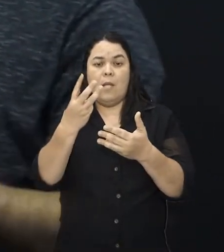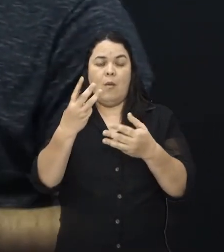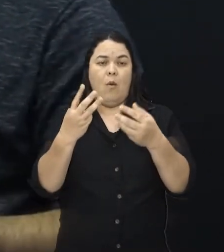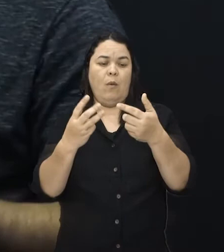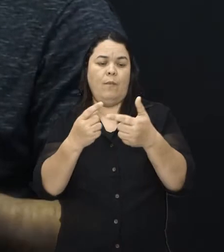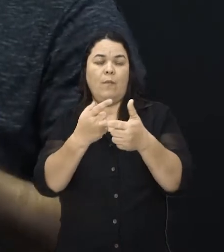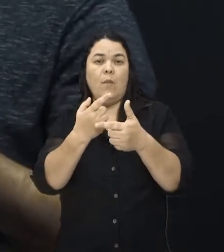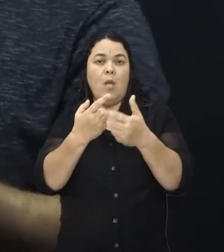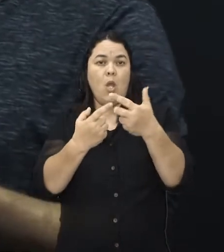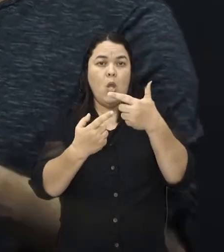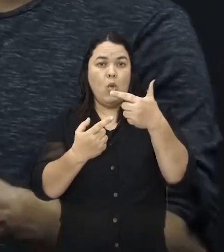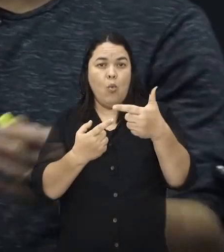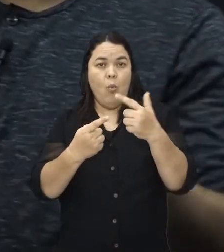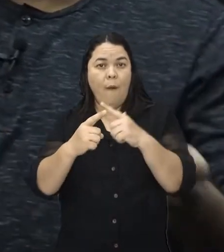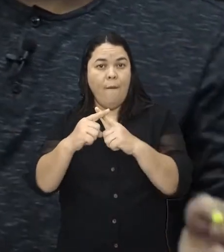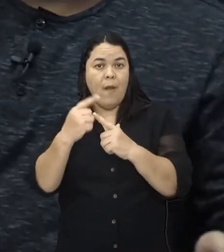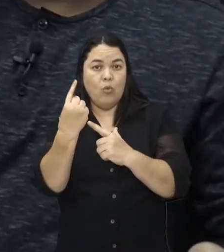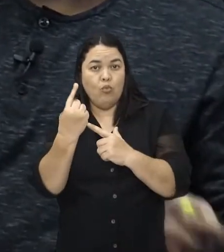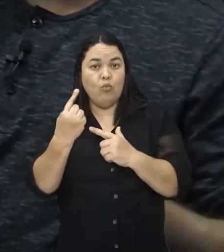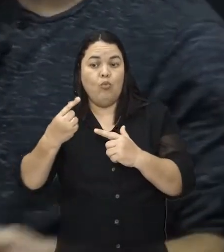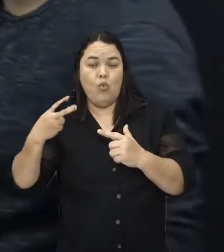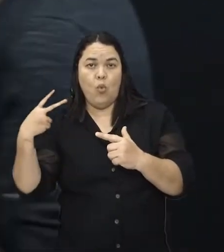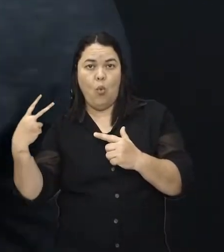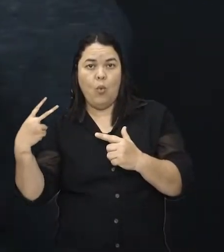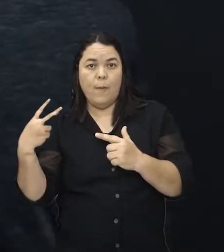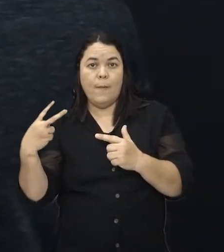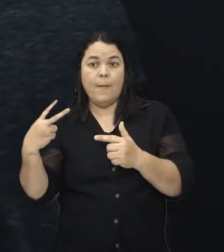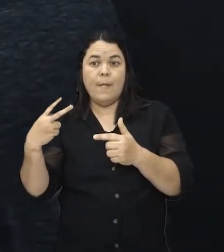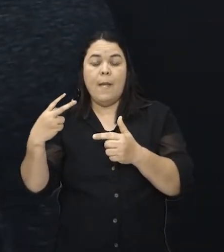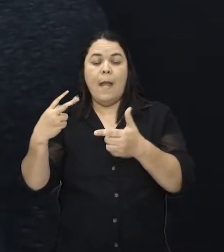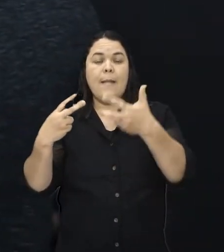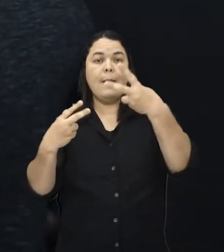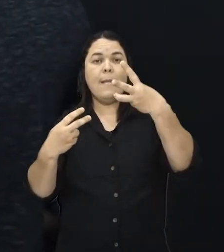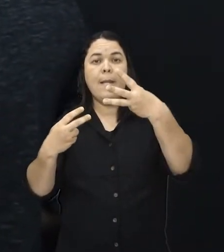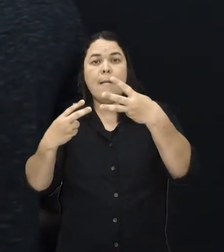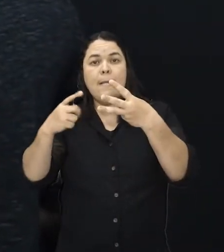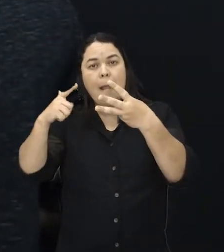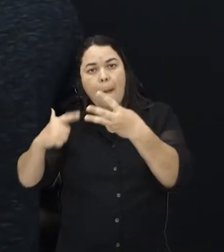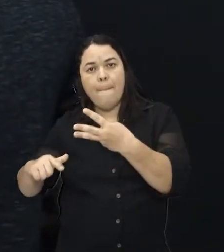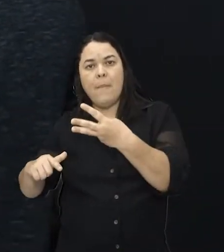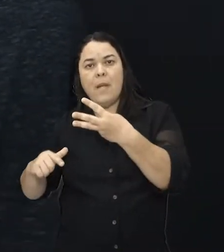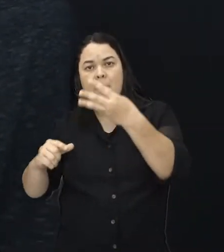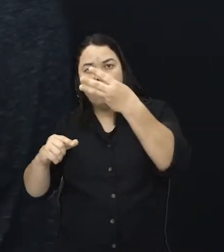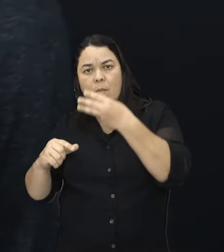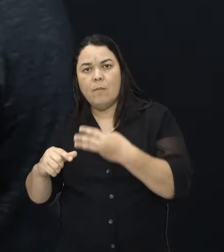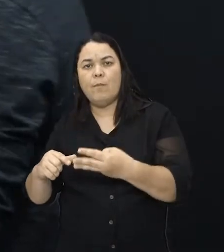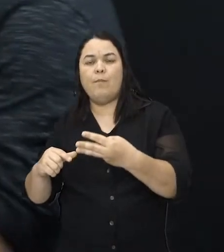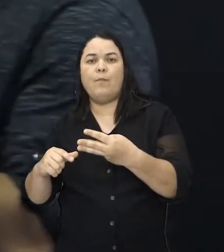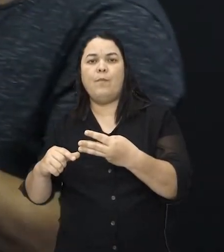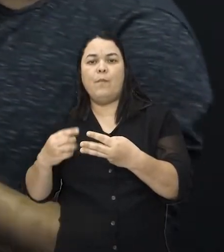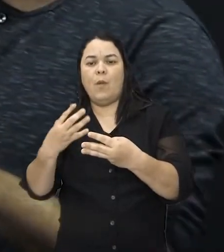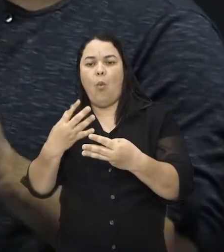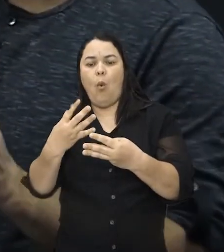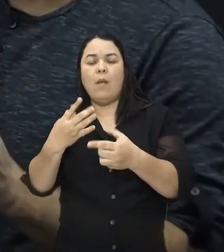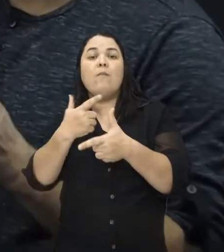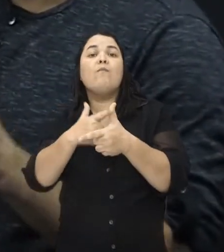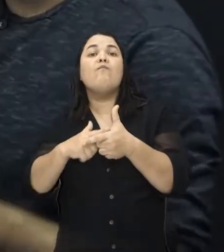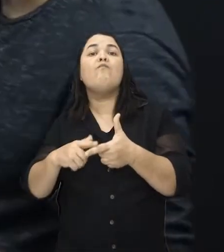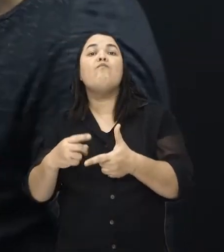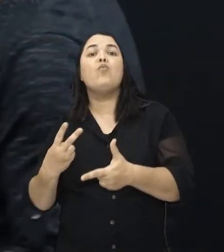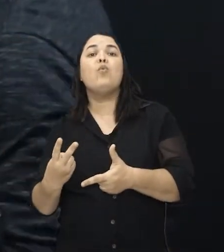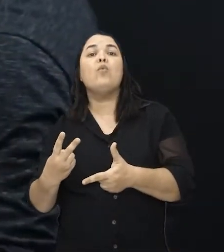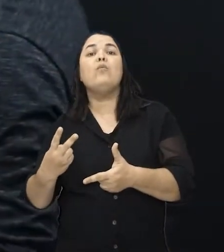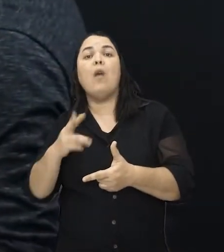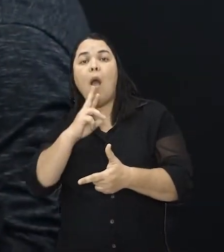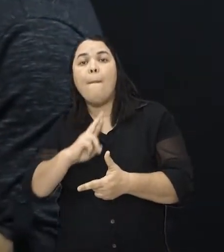porque não dá para dividir 3 de forma exata por 2, certo? E 4 dividido por 2 é 2. Ainda temos em